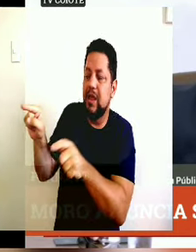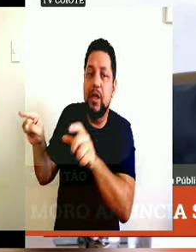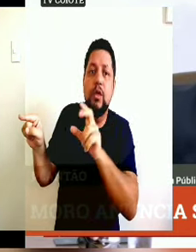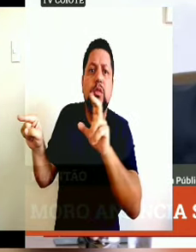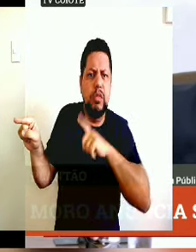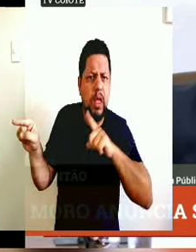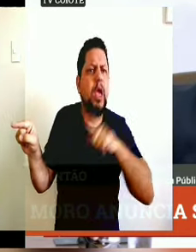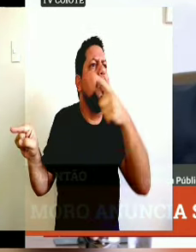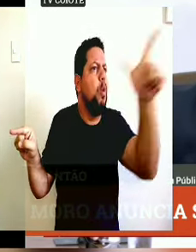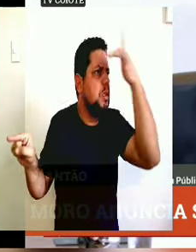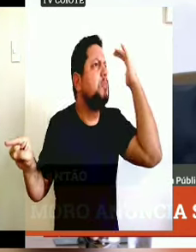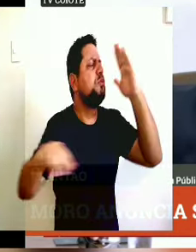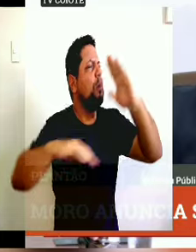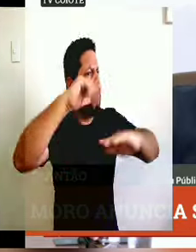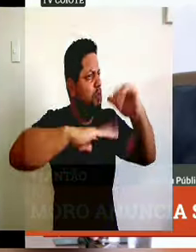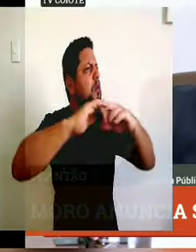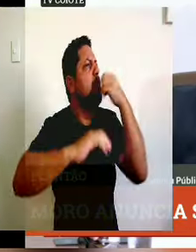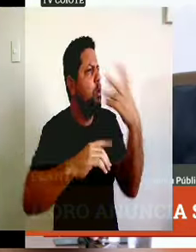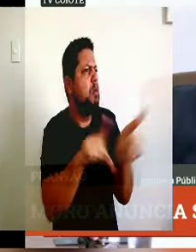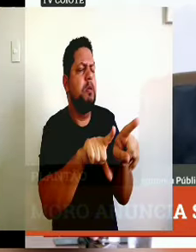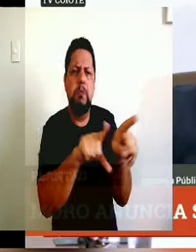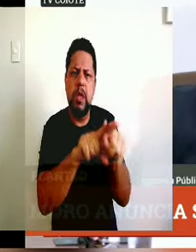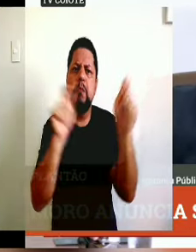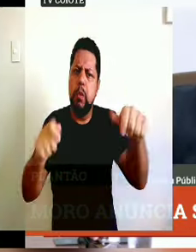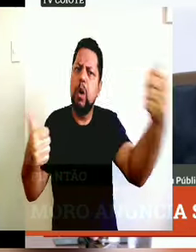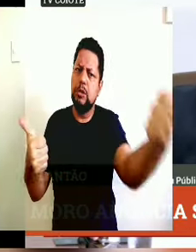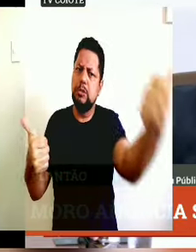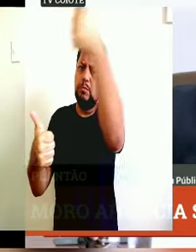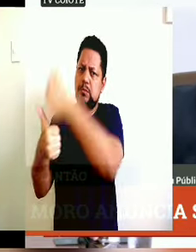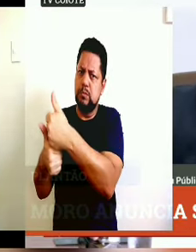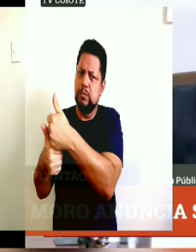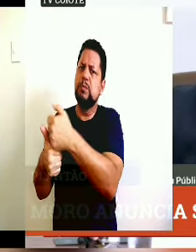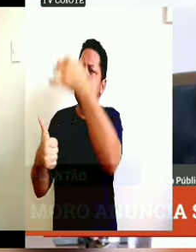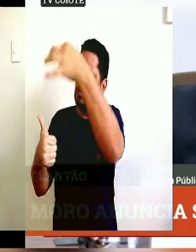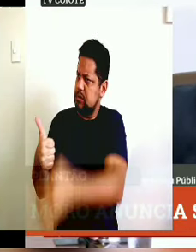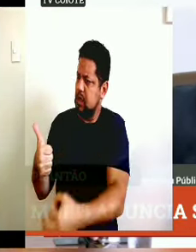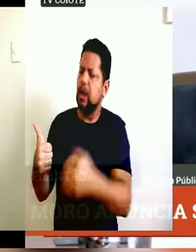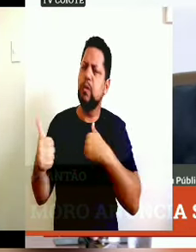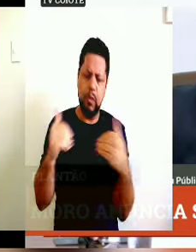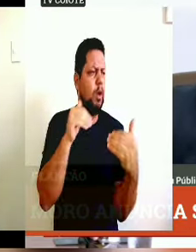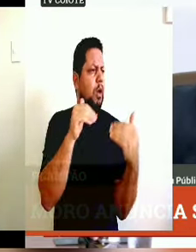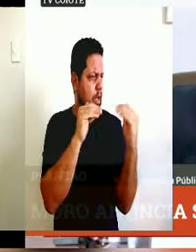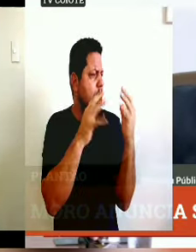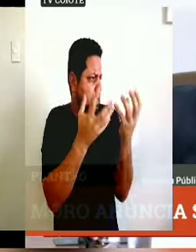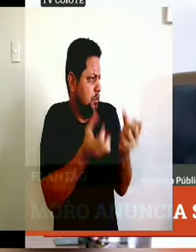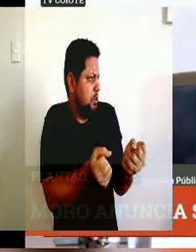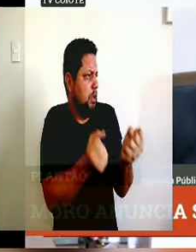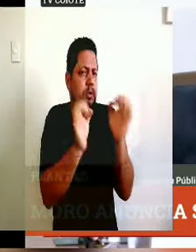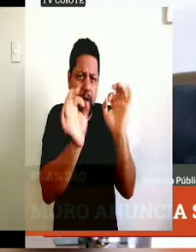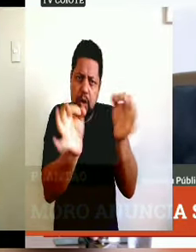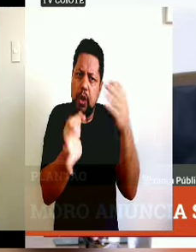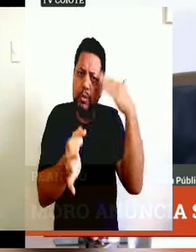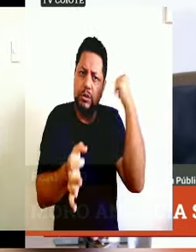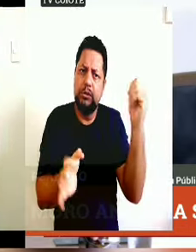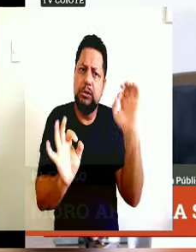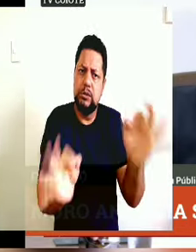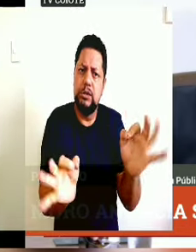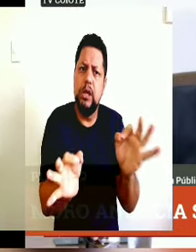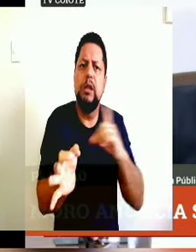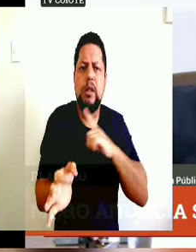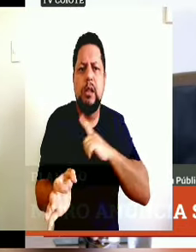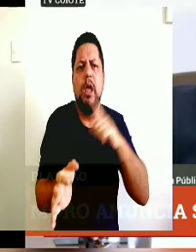Tem outros bons nomes para assumir o cargo de diretor da Polícia Federal.